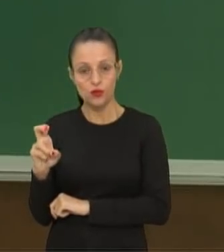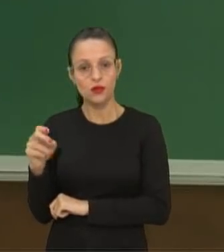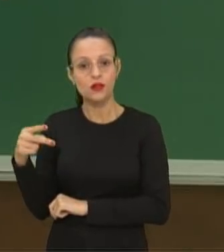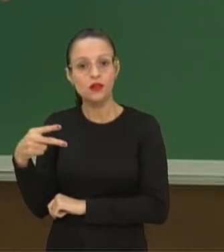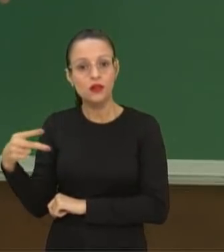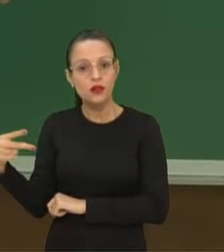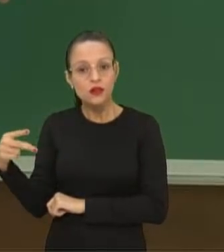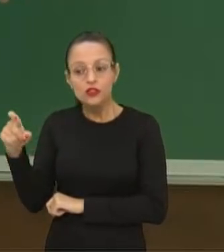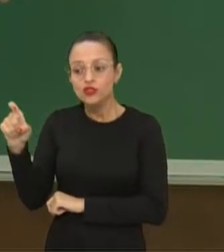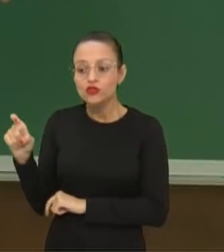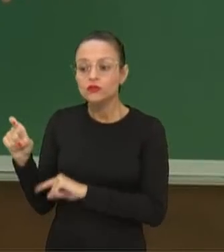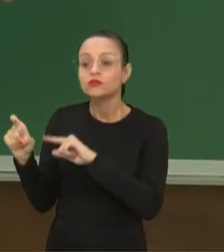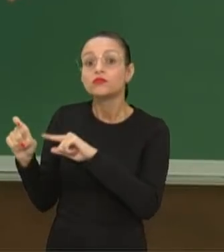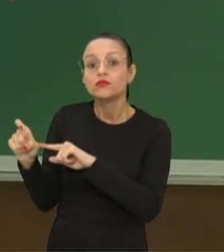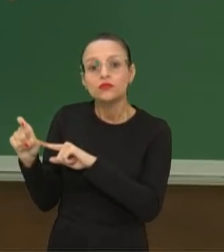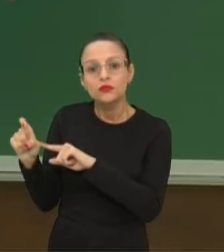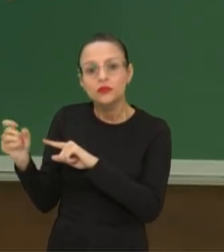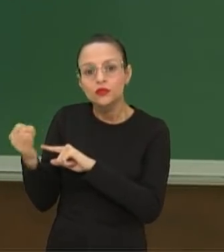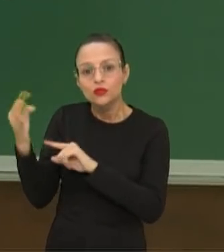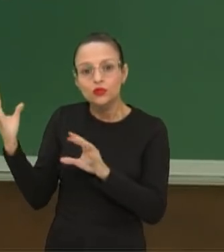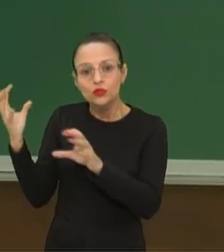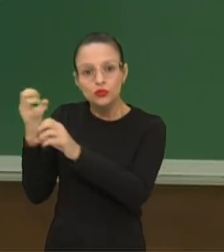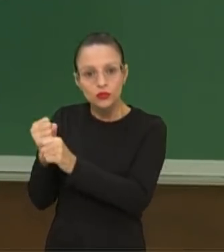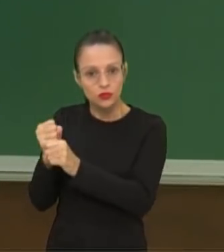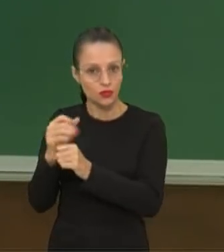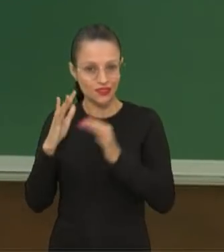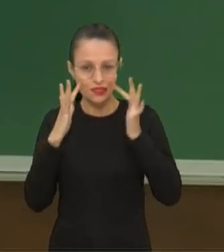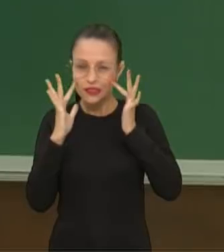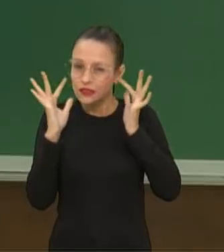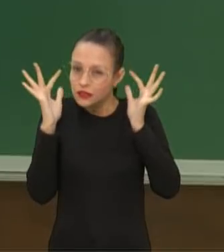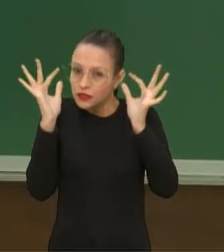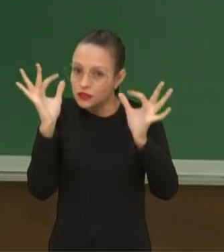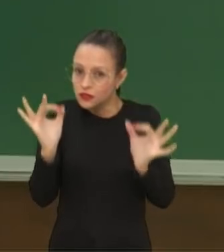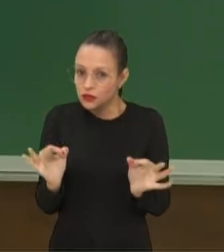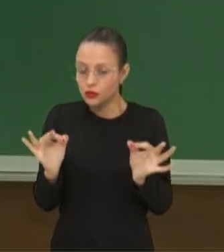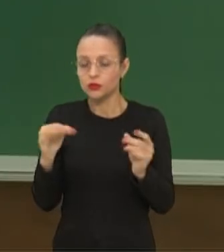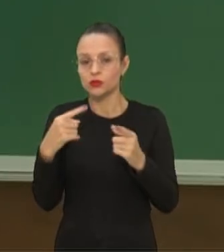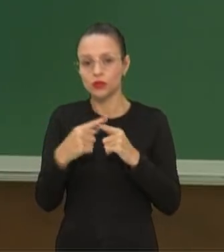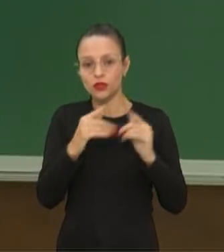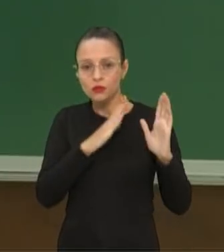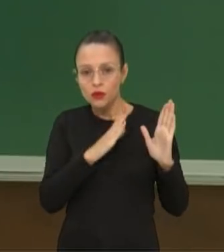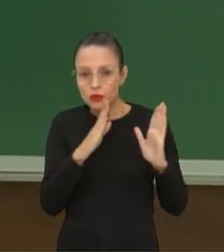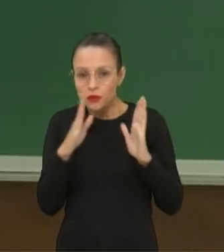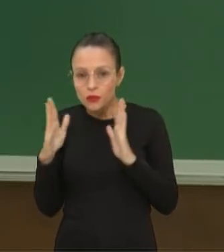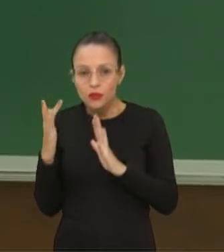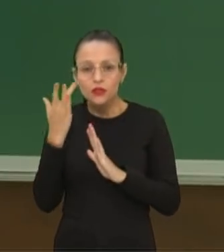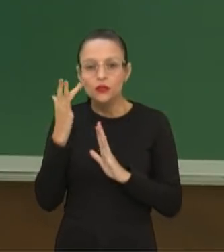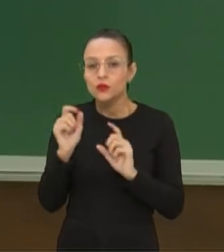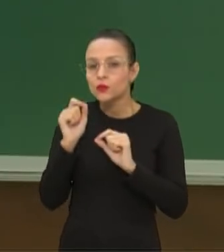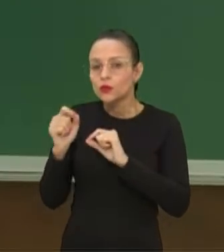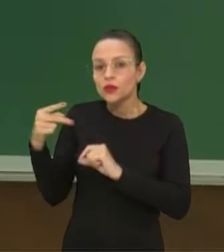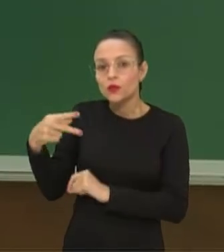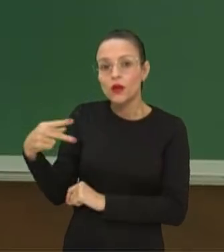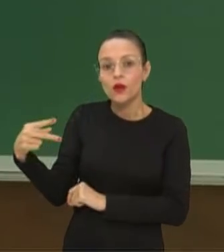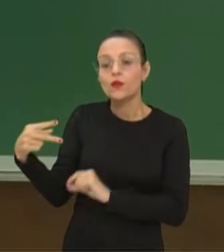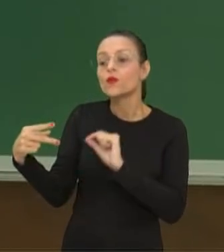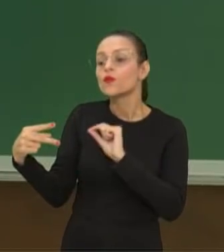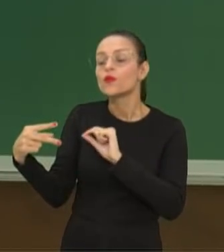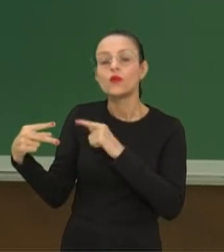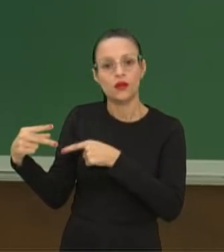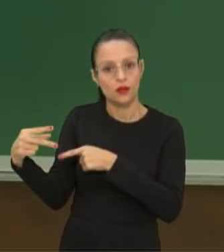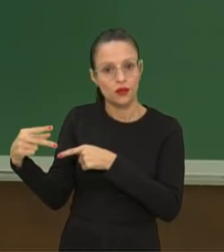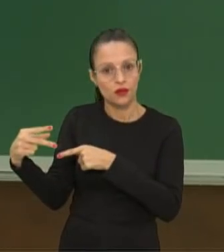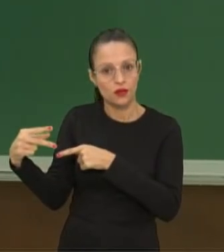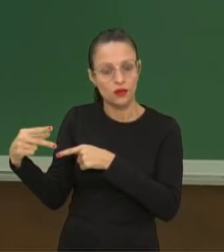quanto? Dá o valor total. Esse é um problema que eu preciso prestar muita atenção. Porque na hora que eu estou montando, eu não sei com quem que eu vou igualar. Então, nesse